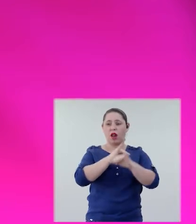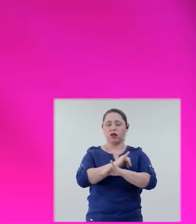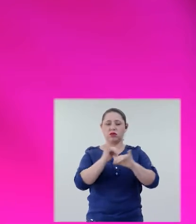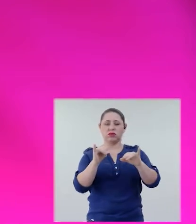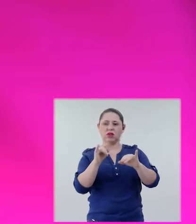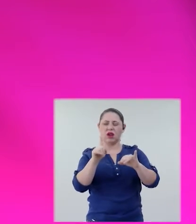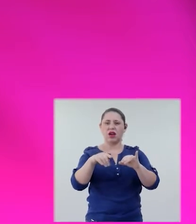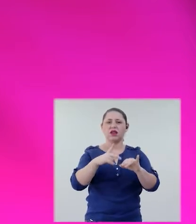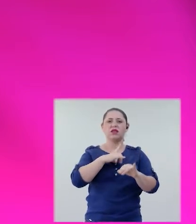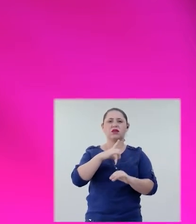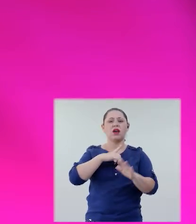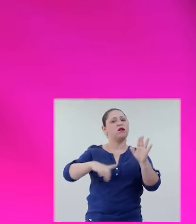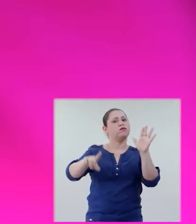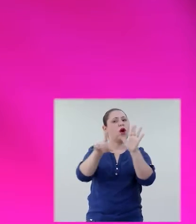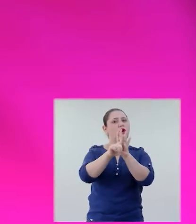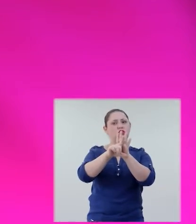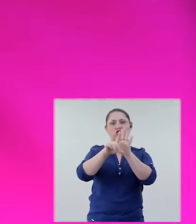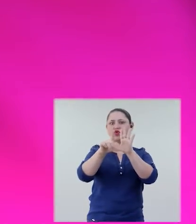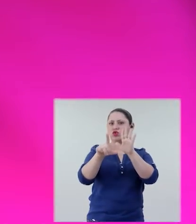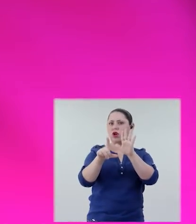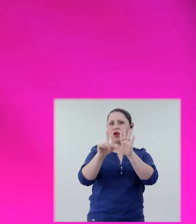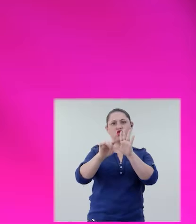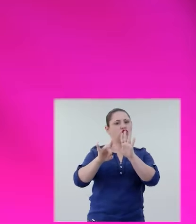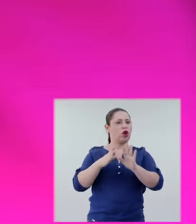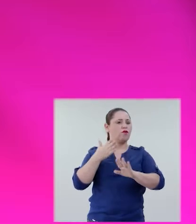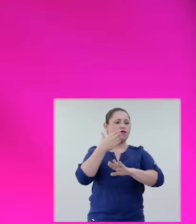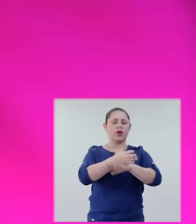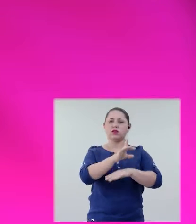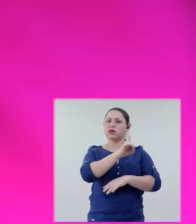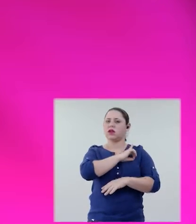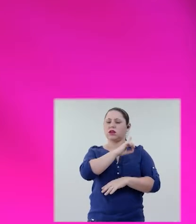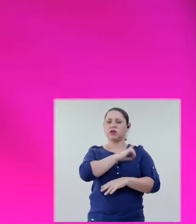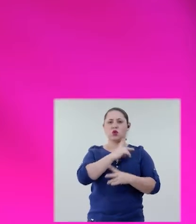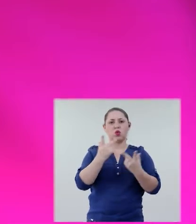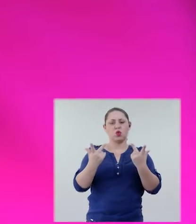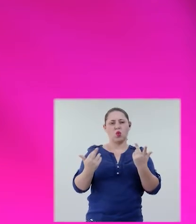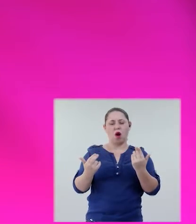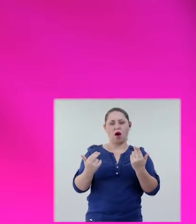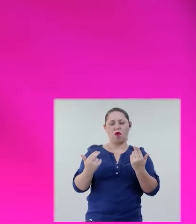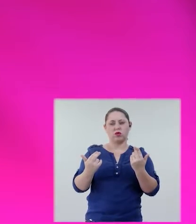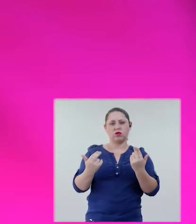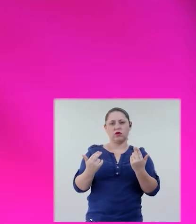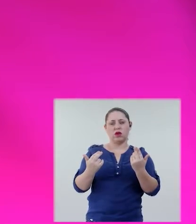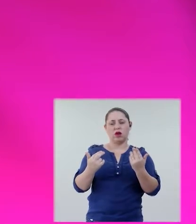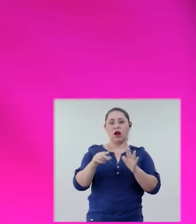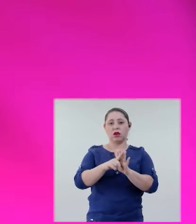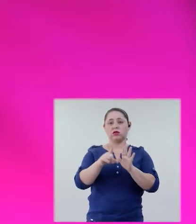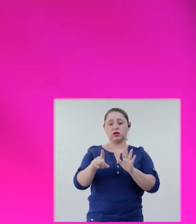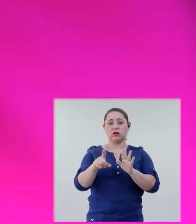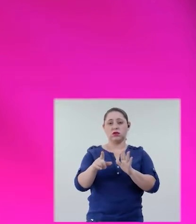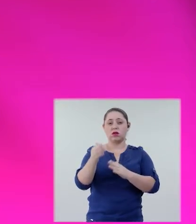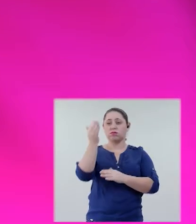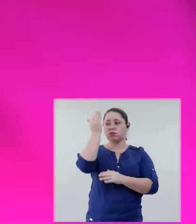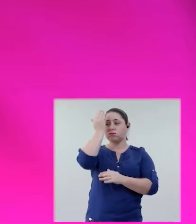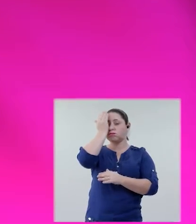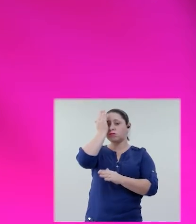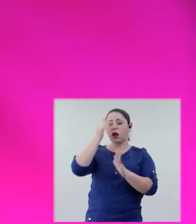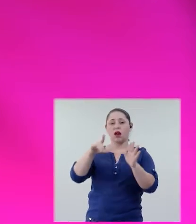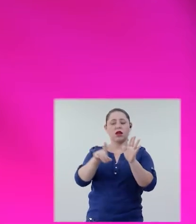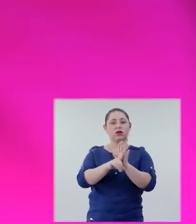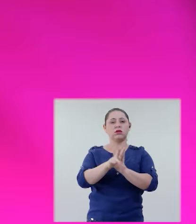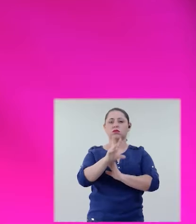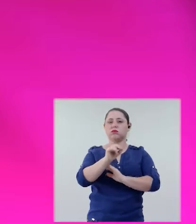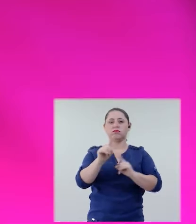falo, não adianta a gente falar assim, nós temos uma legislação, é só ir na delegacia, igual a legislação da Maria